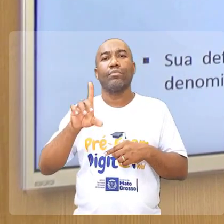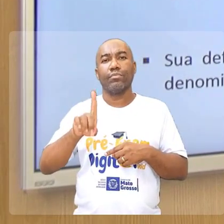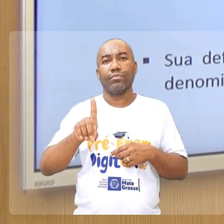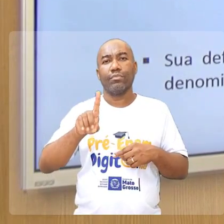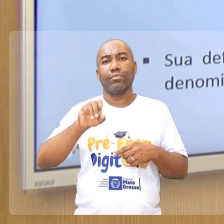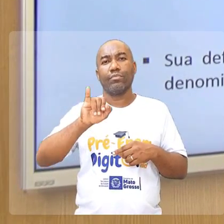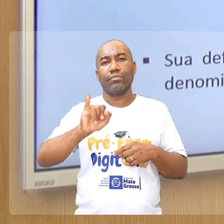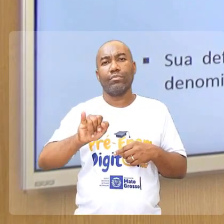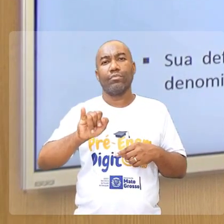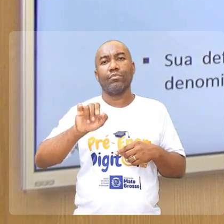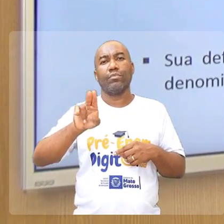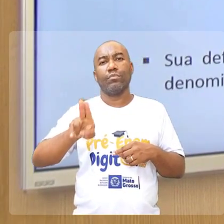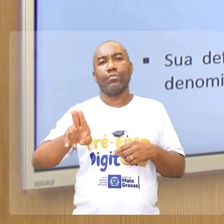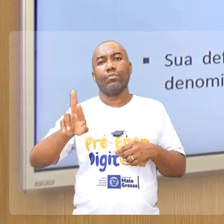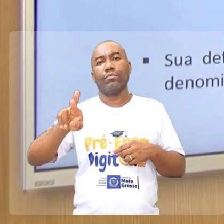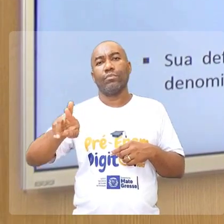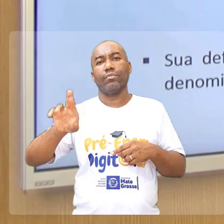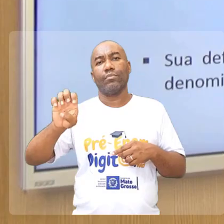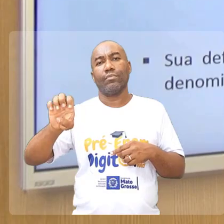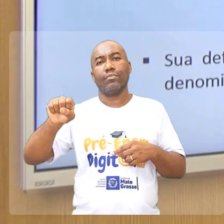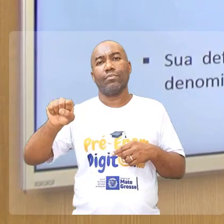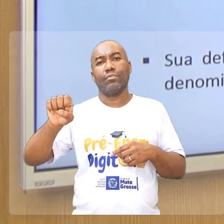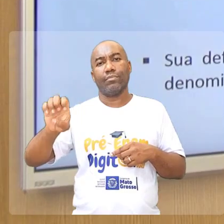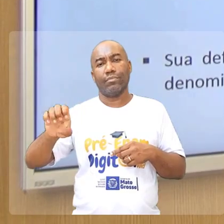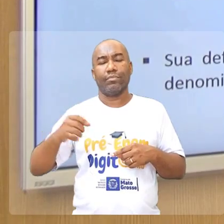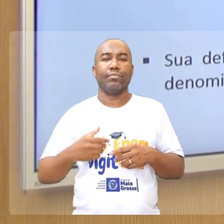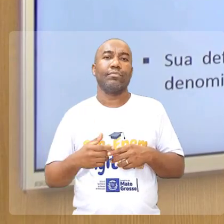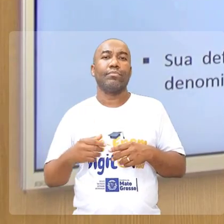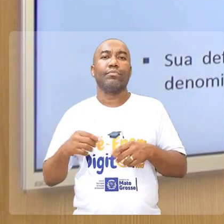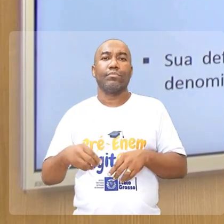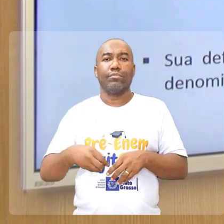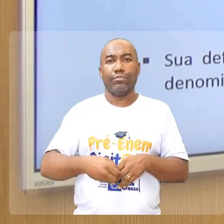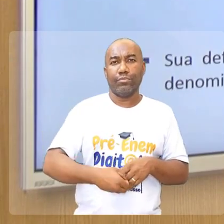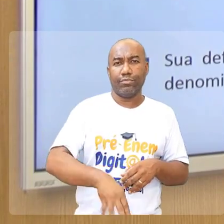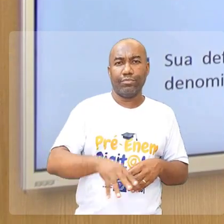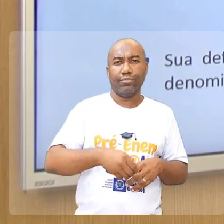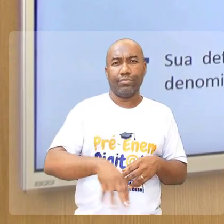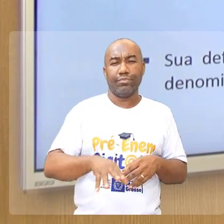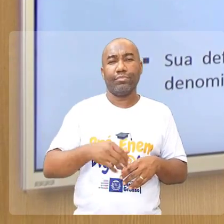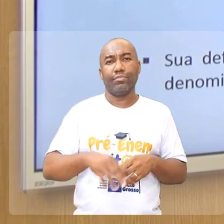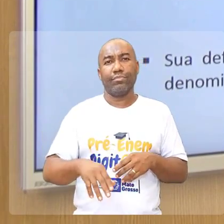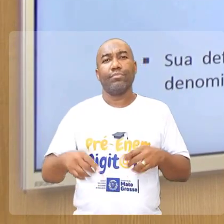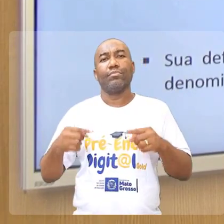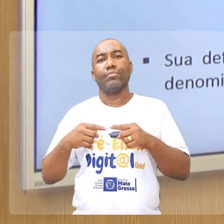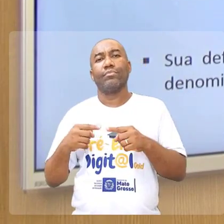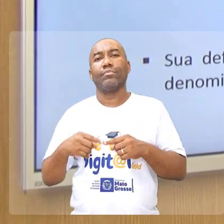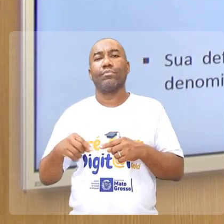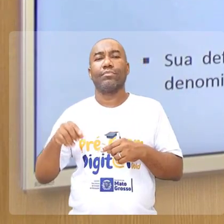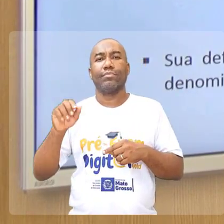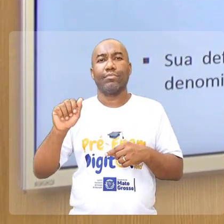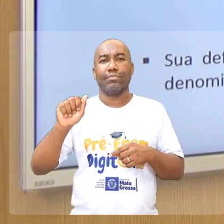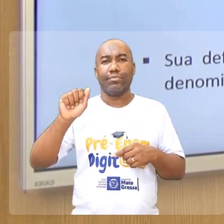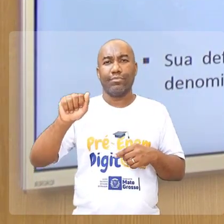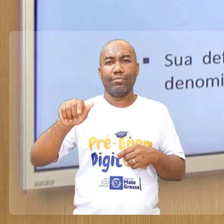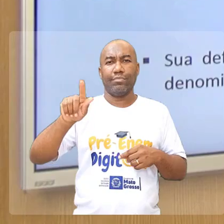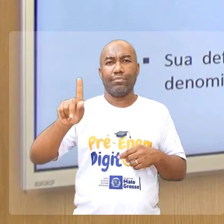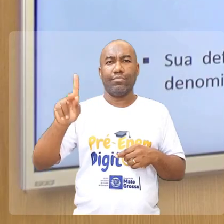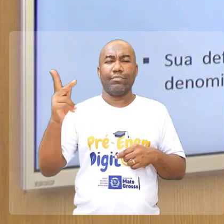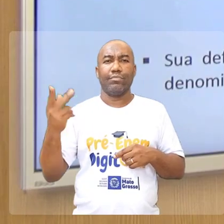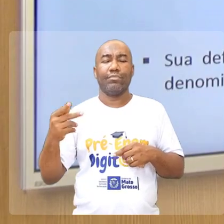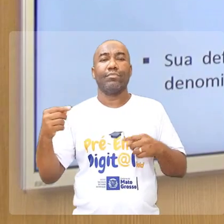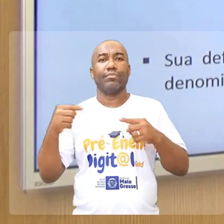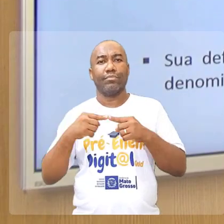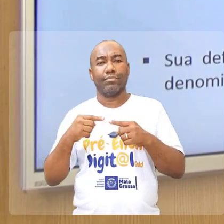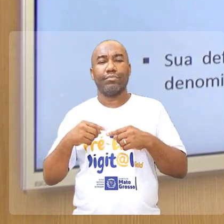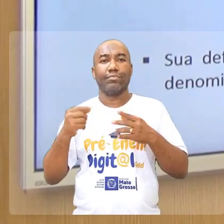é perda de água na urina. Como que é o nome dele? Antidiurético. Então, toda vez